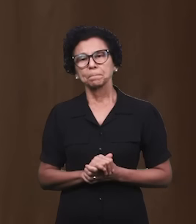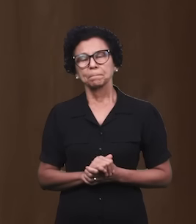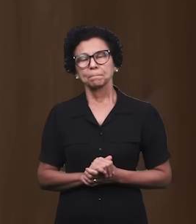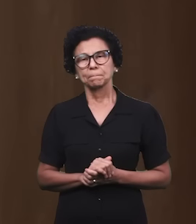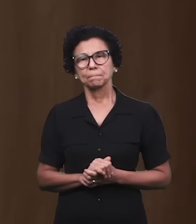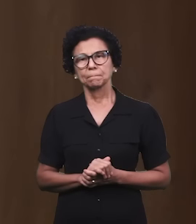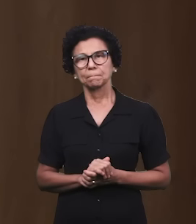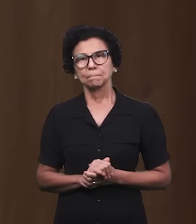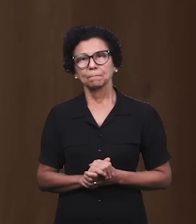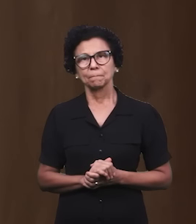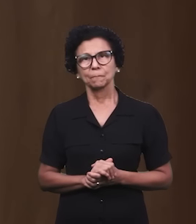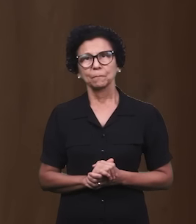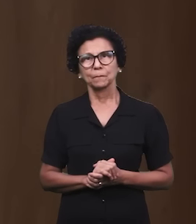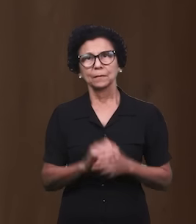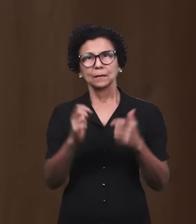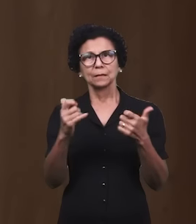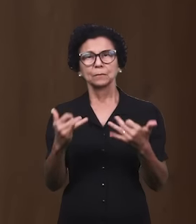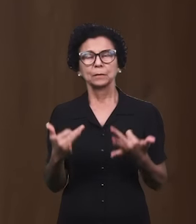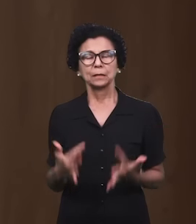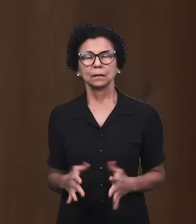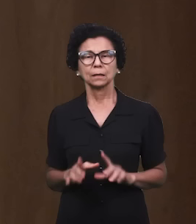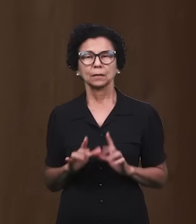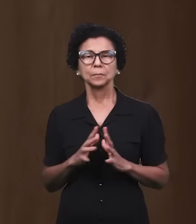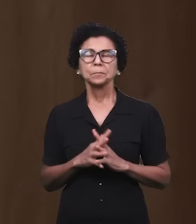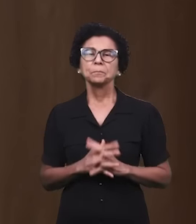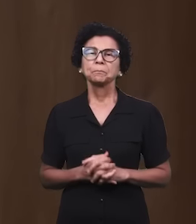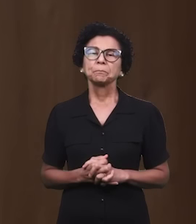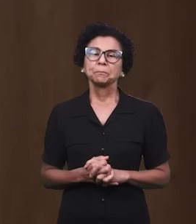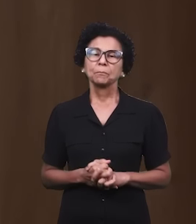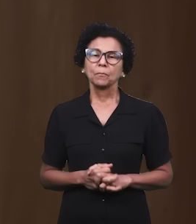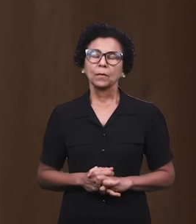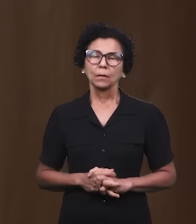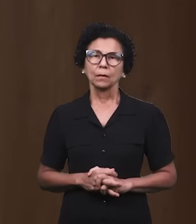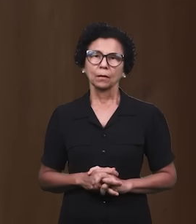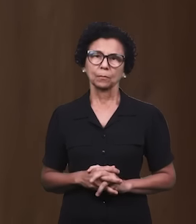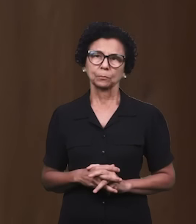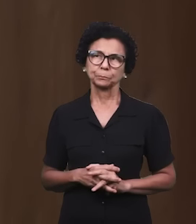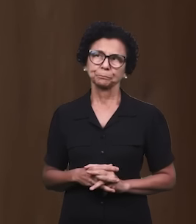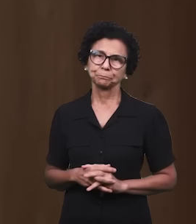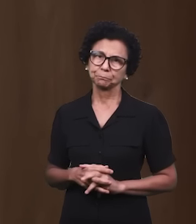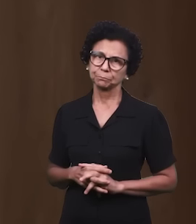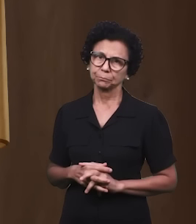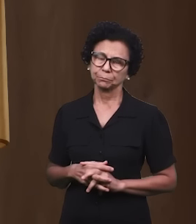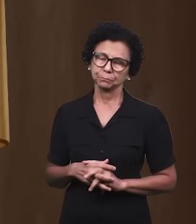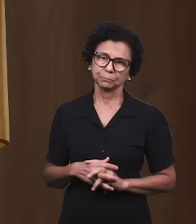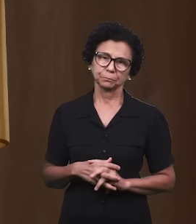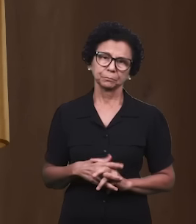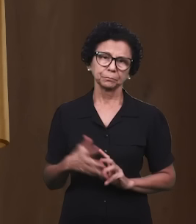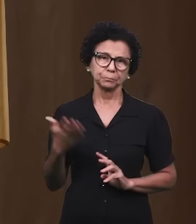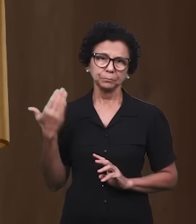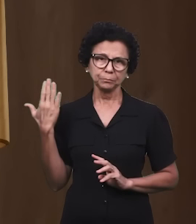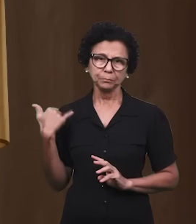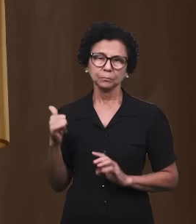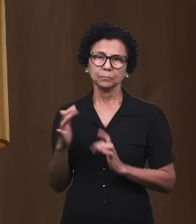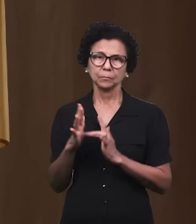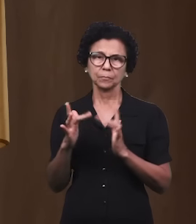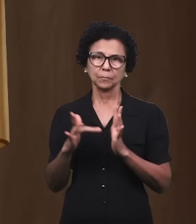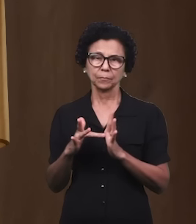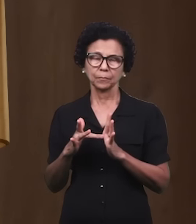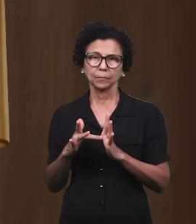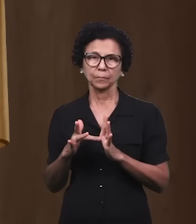que eu queria mostrar aqui era justamente isso, né? Quando o Senhor operou o milagre, o Senhor disse assim, leve ao